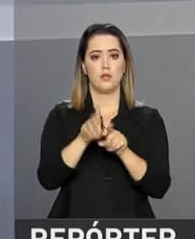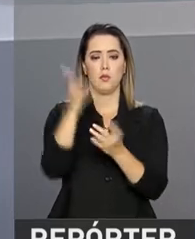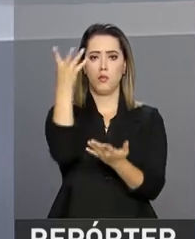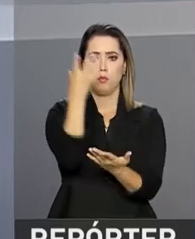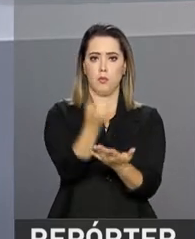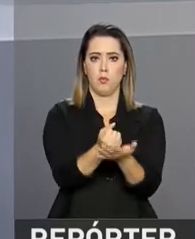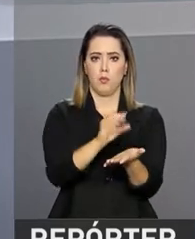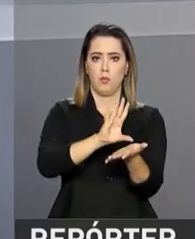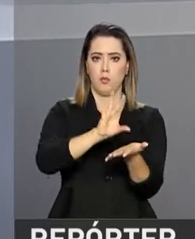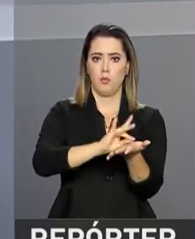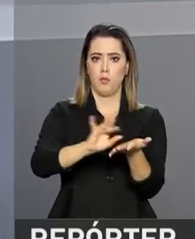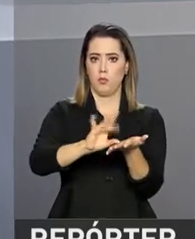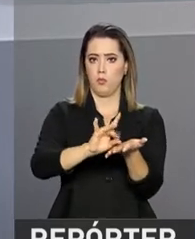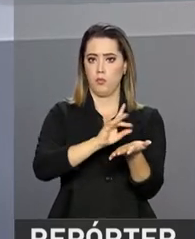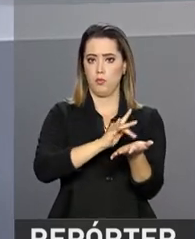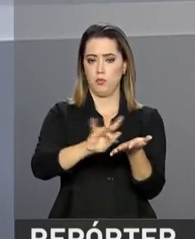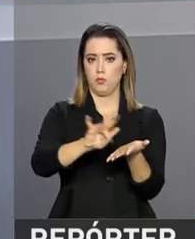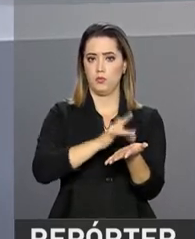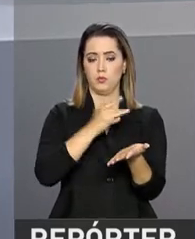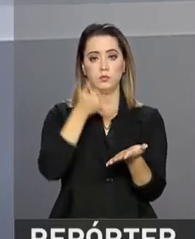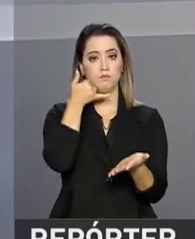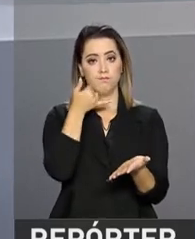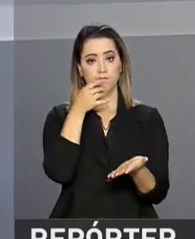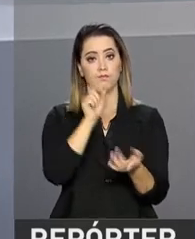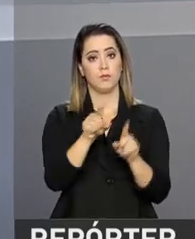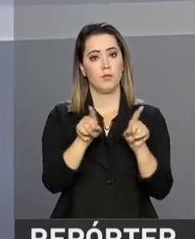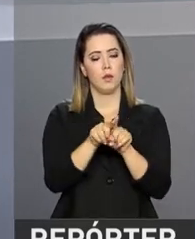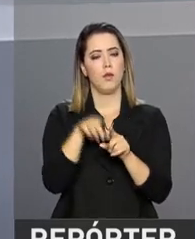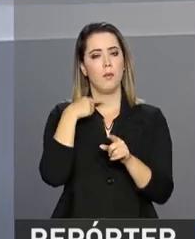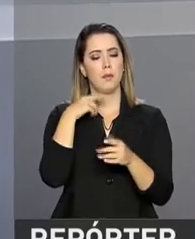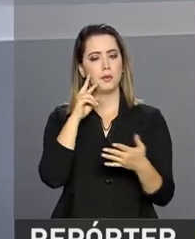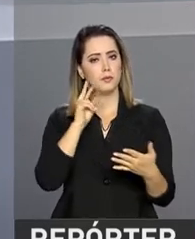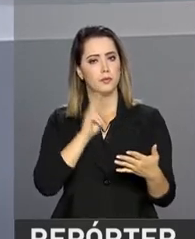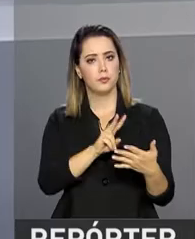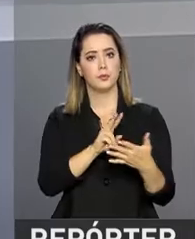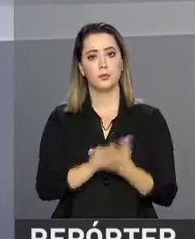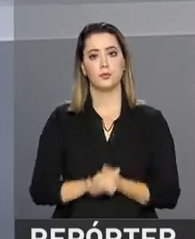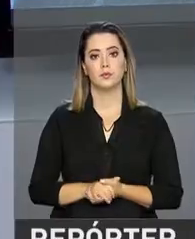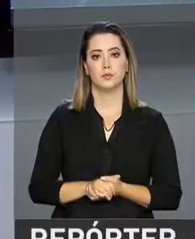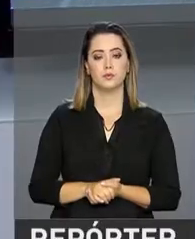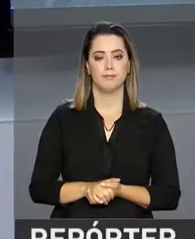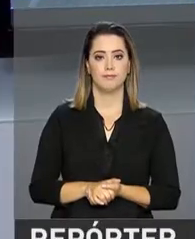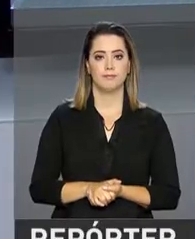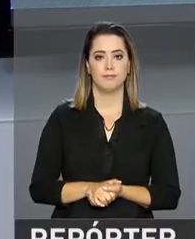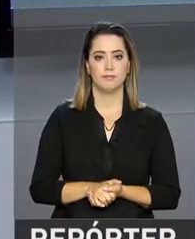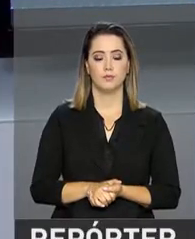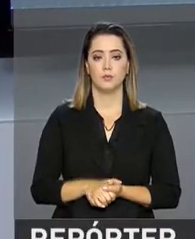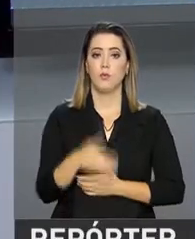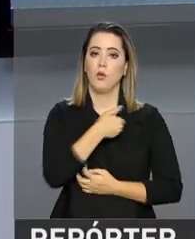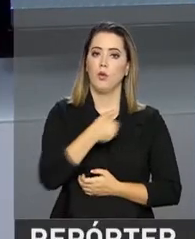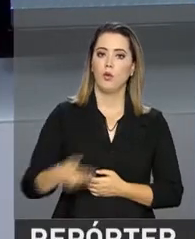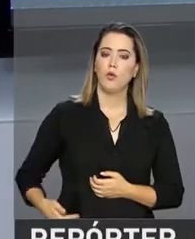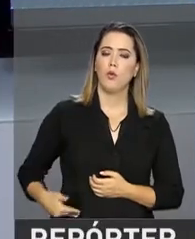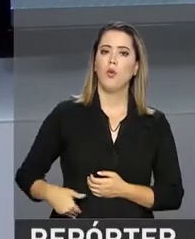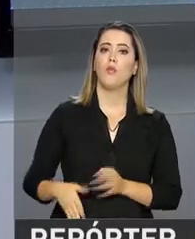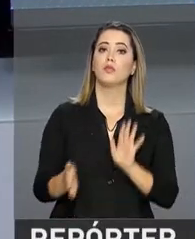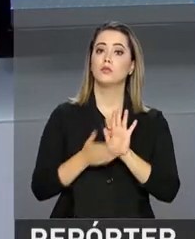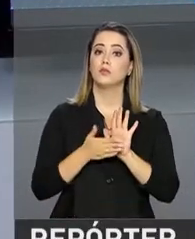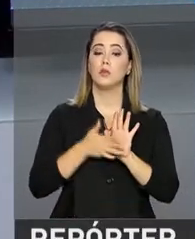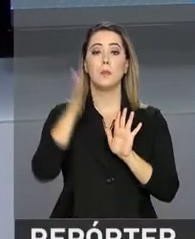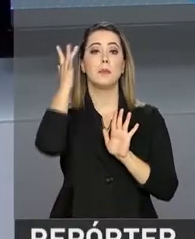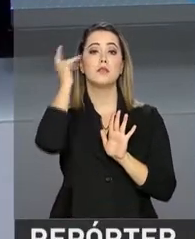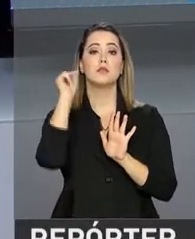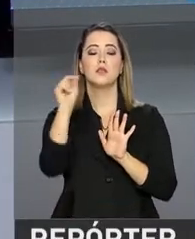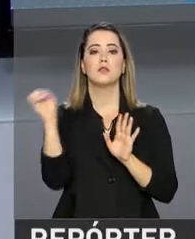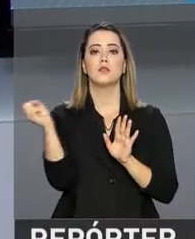aplicativo da receita para tablet smartphone para fazer a consulta o governo apresenta amanhã